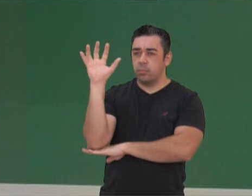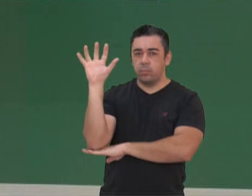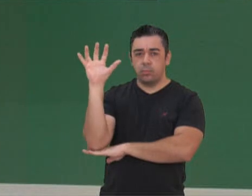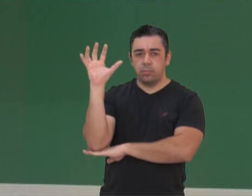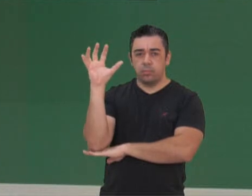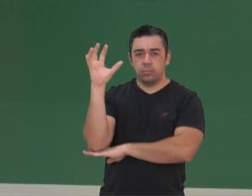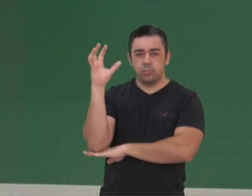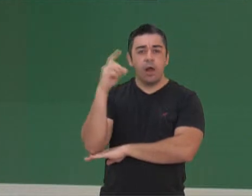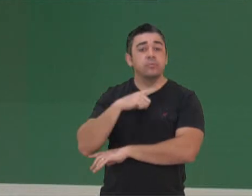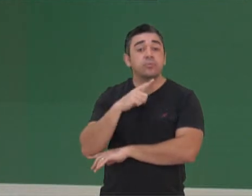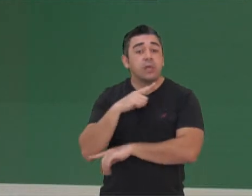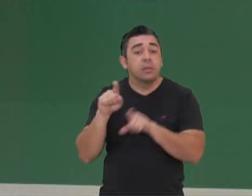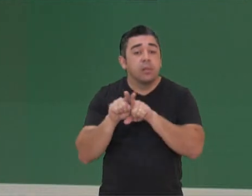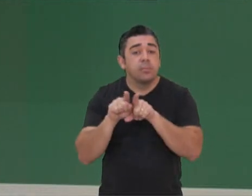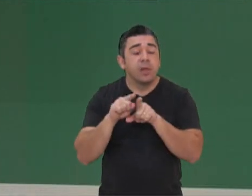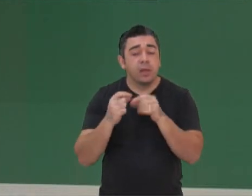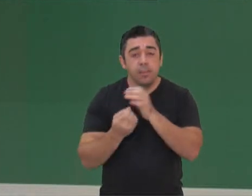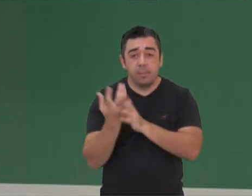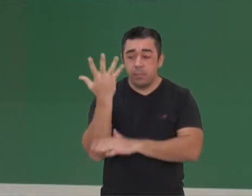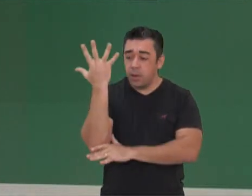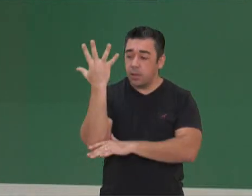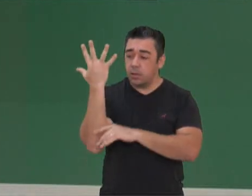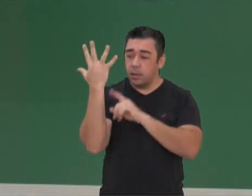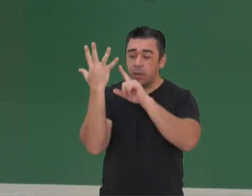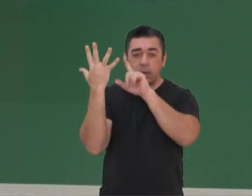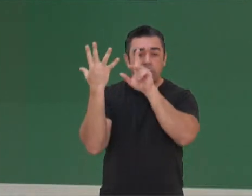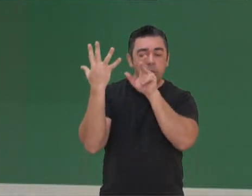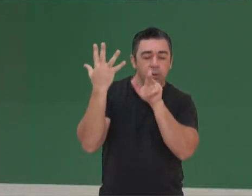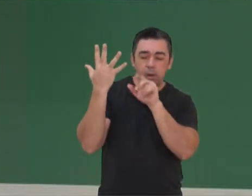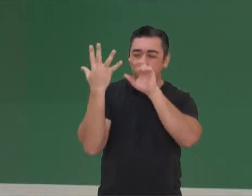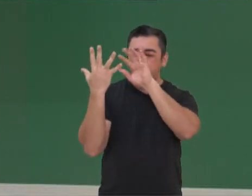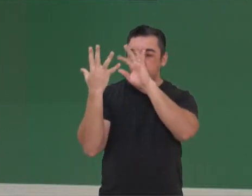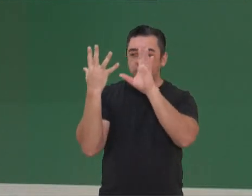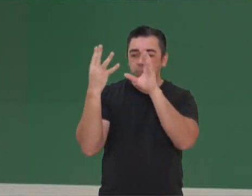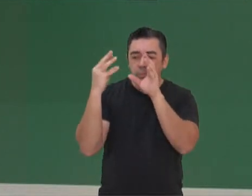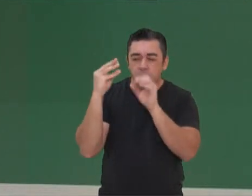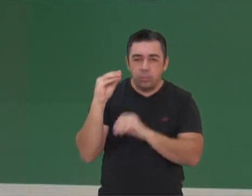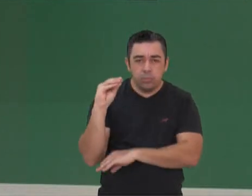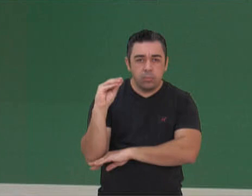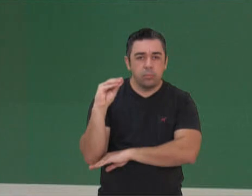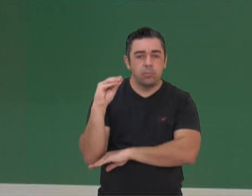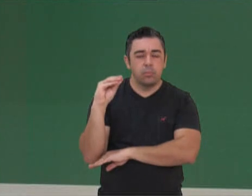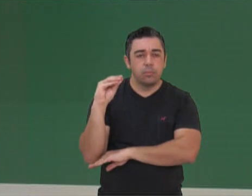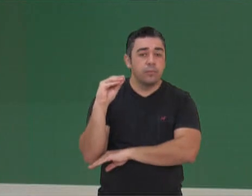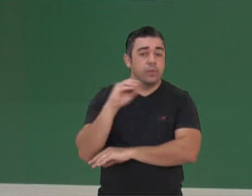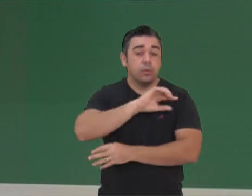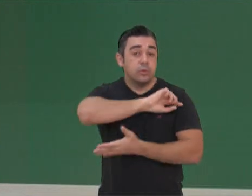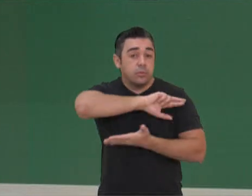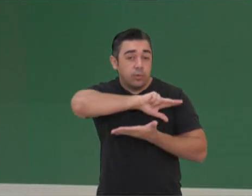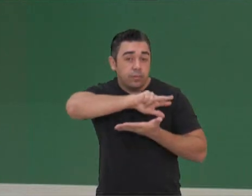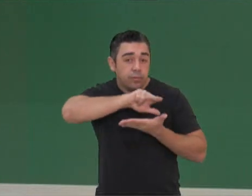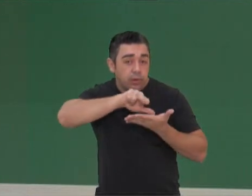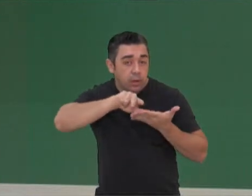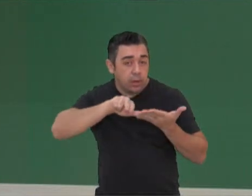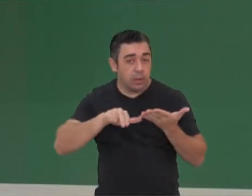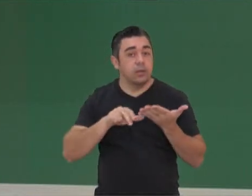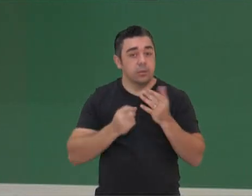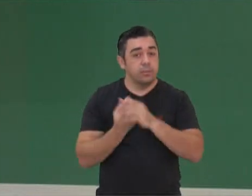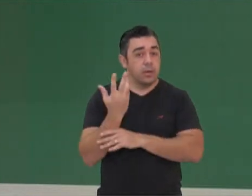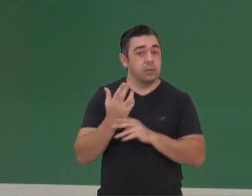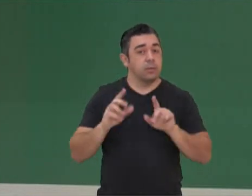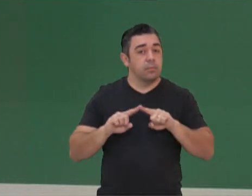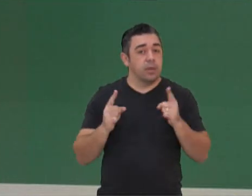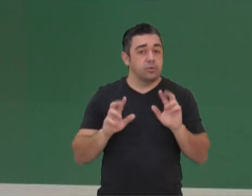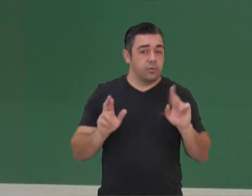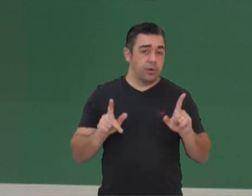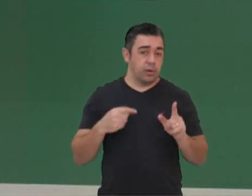planta dormideira, que eu encosto nela, ela fecha as folhinhas. Então, as plantas também reagem a estímulos diferentes do que os nossos, mas reagem,